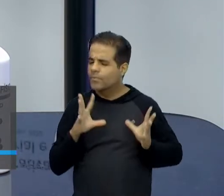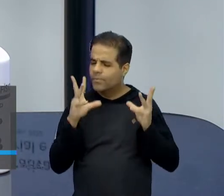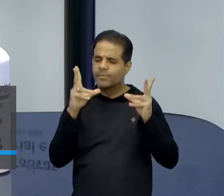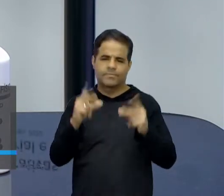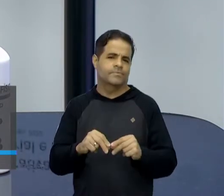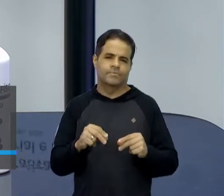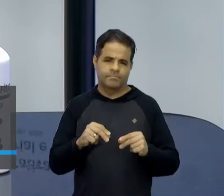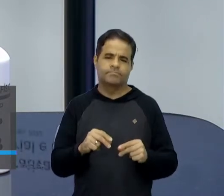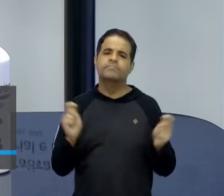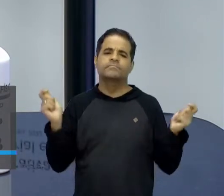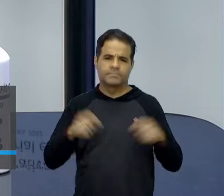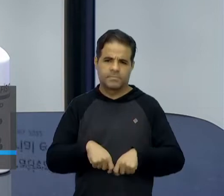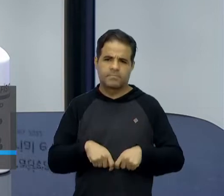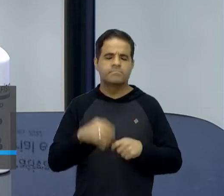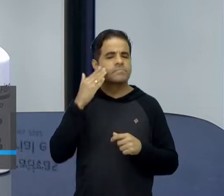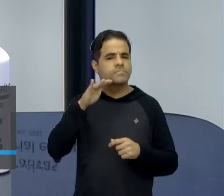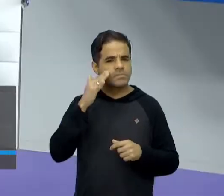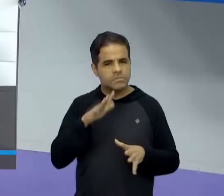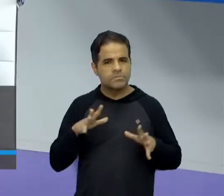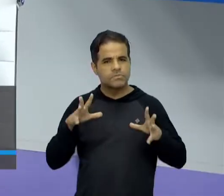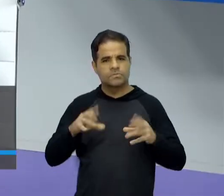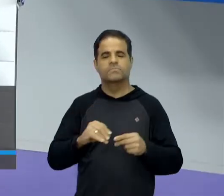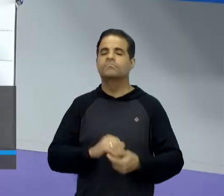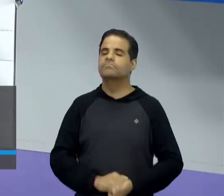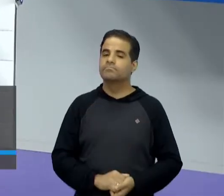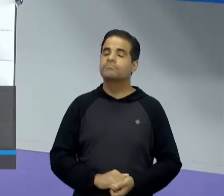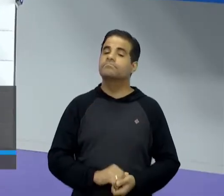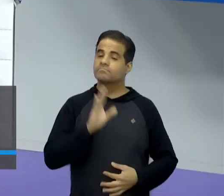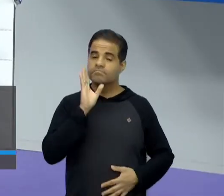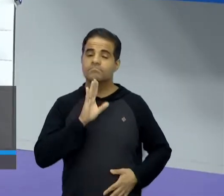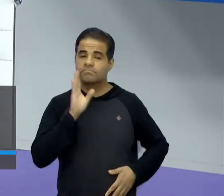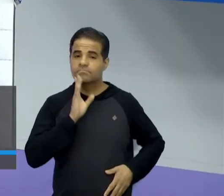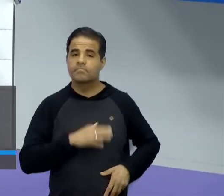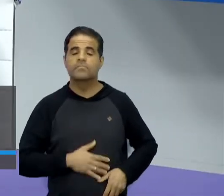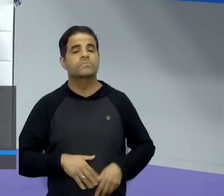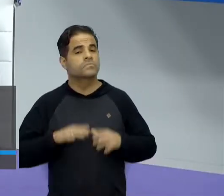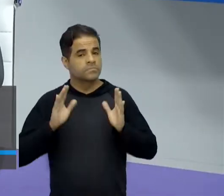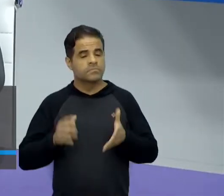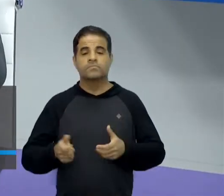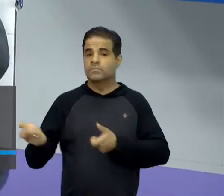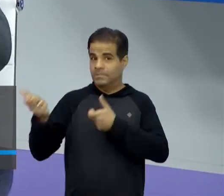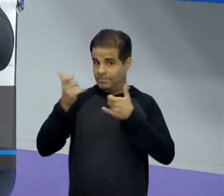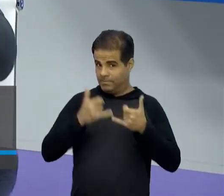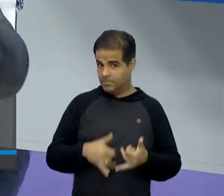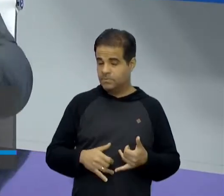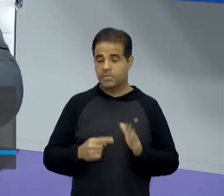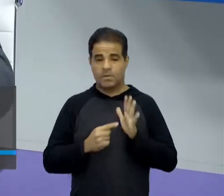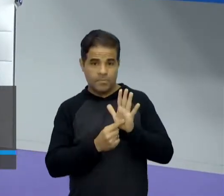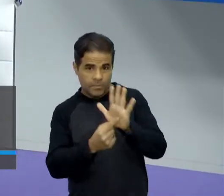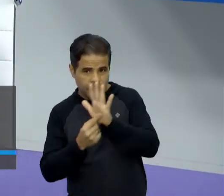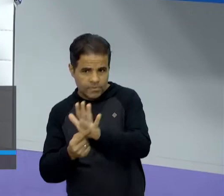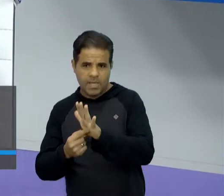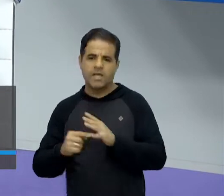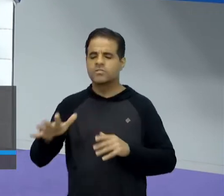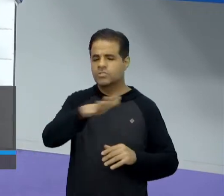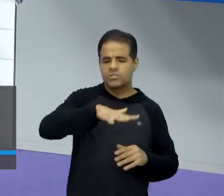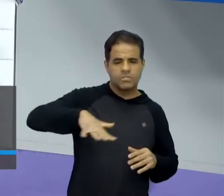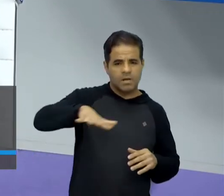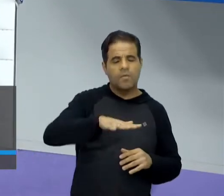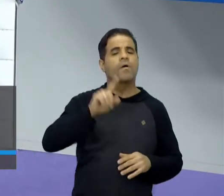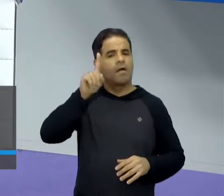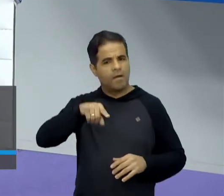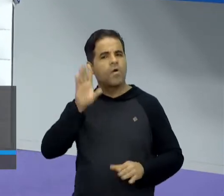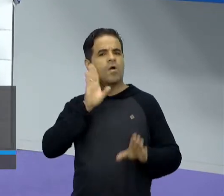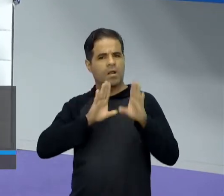todo. Vamos para um todo hoje. Muito bacana. Inclusive, já que a gente está falando com uma abordagem mais geral, é